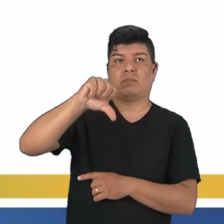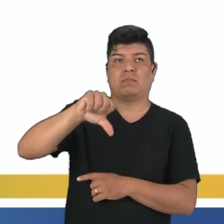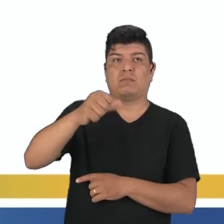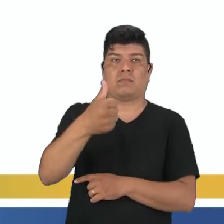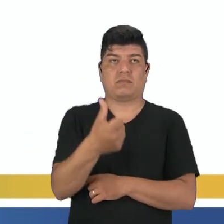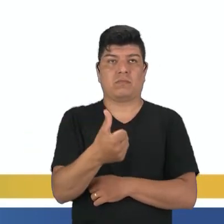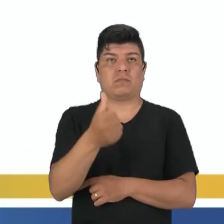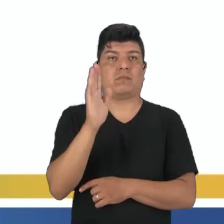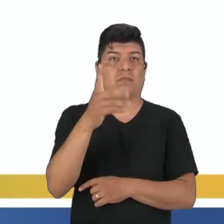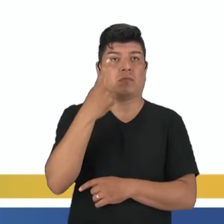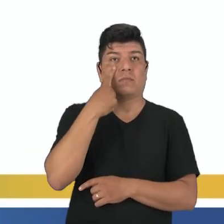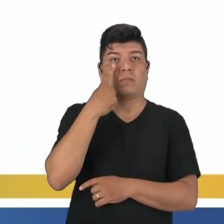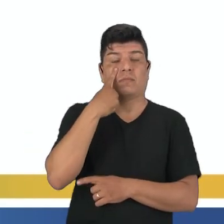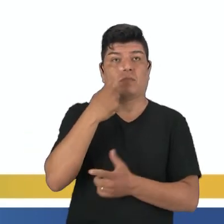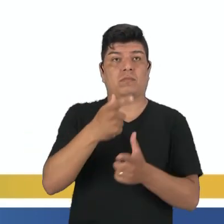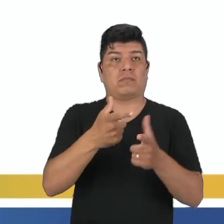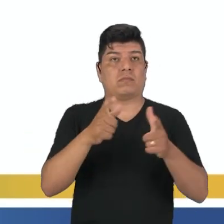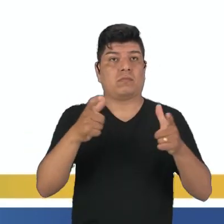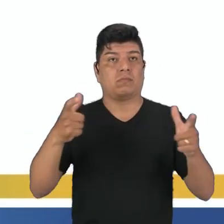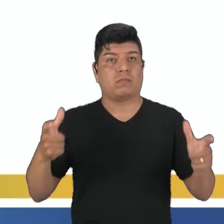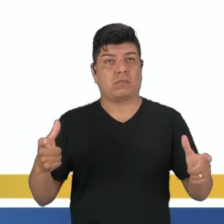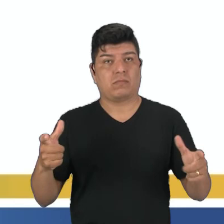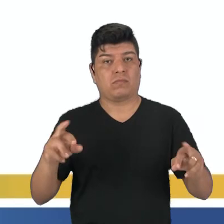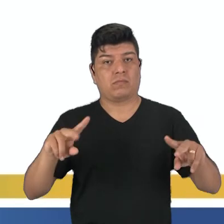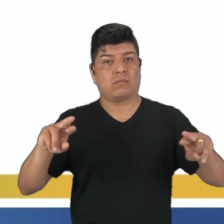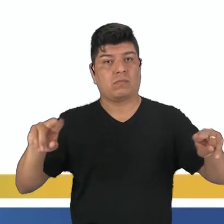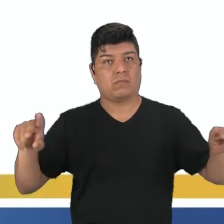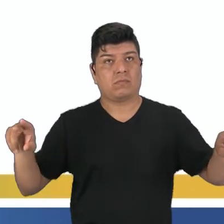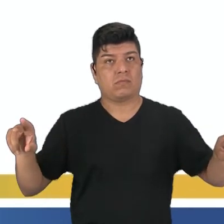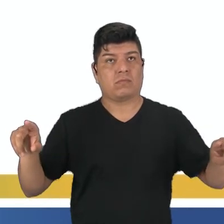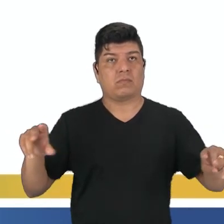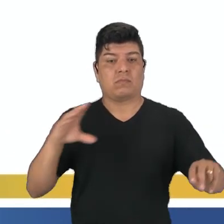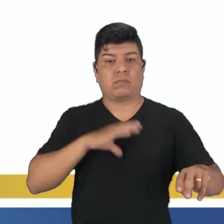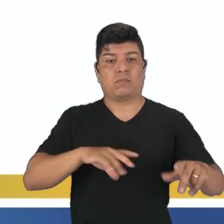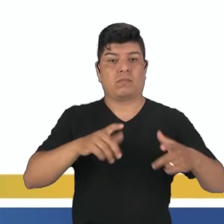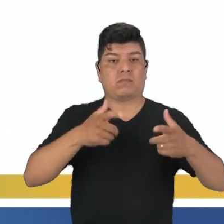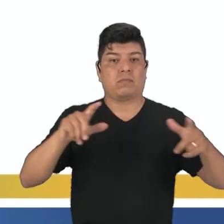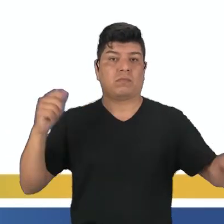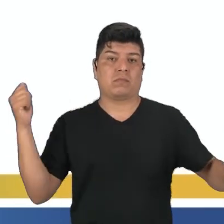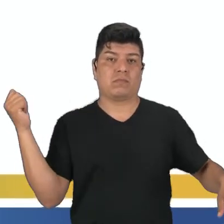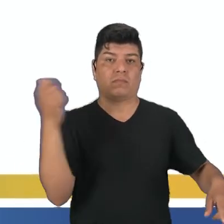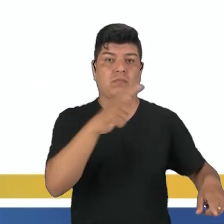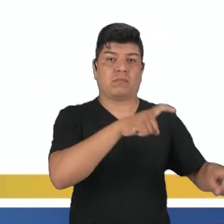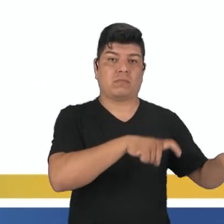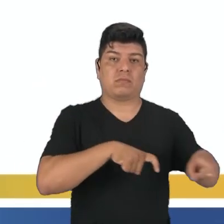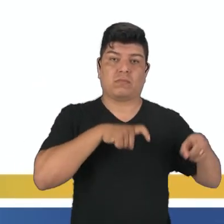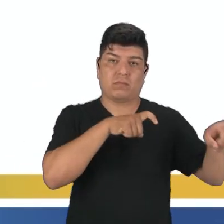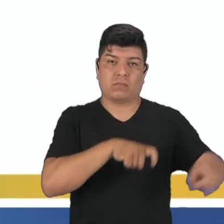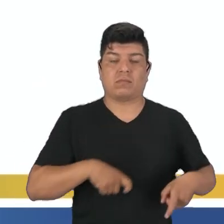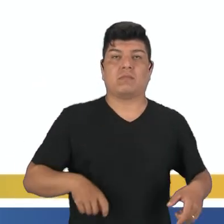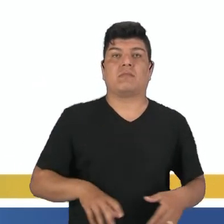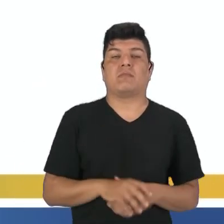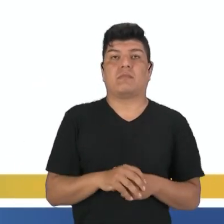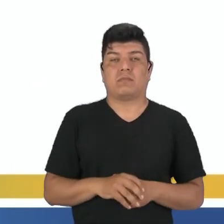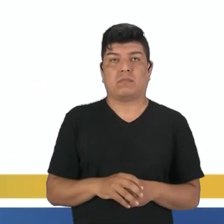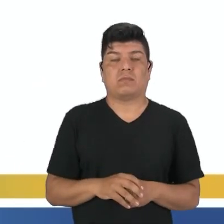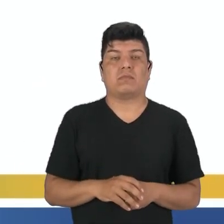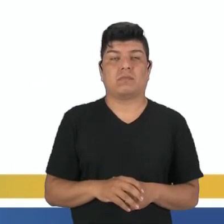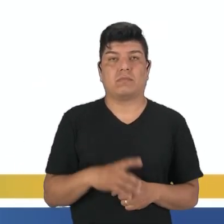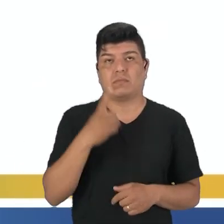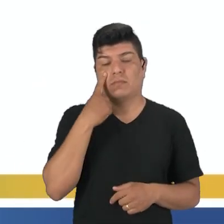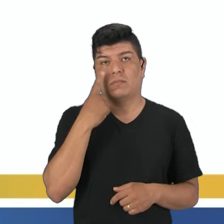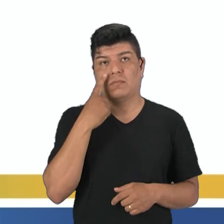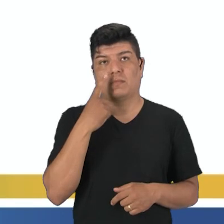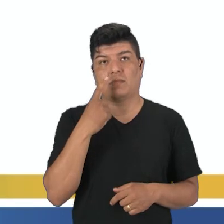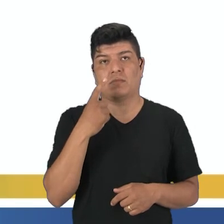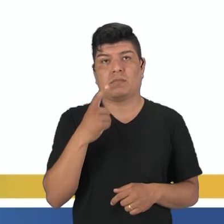1991, a gente já vê uma quantidade diferente. A área urbana é maior que a área rural, né? E aí a gente vê